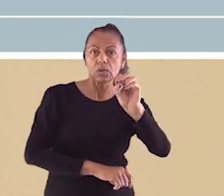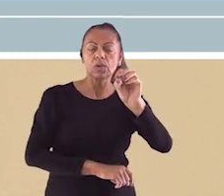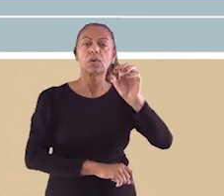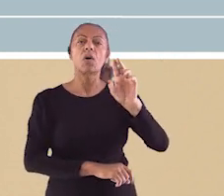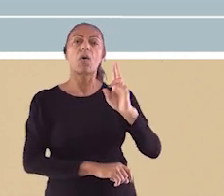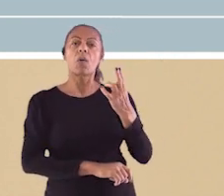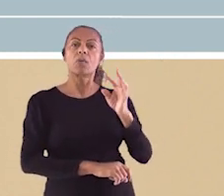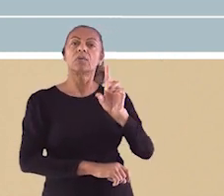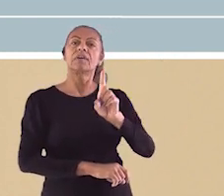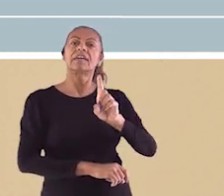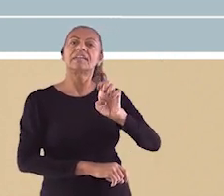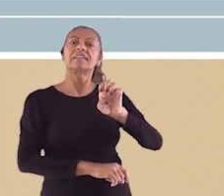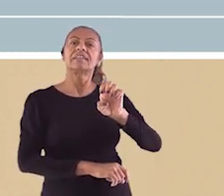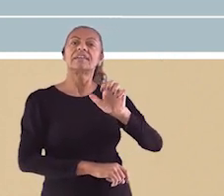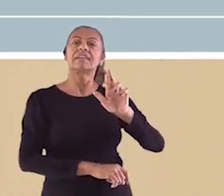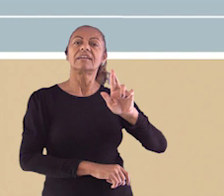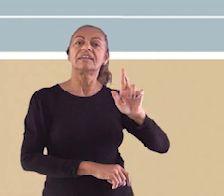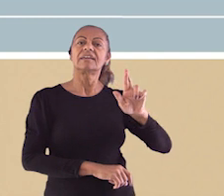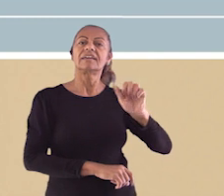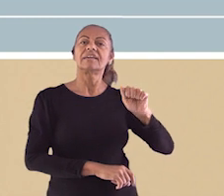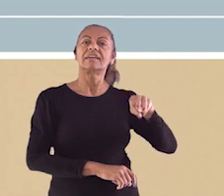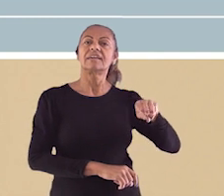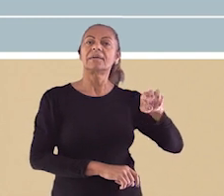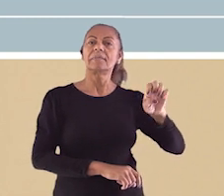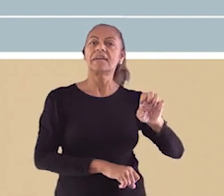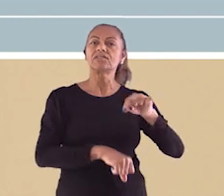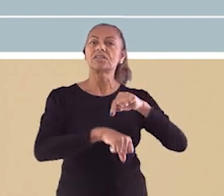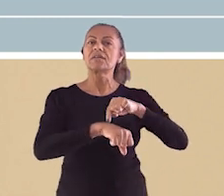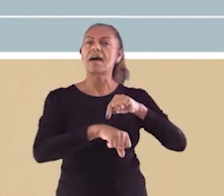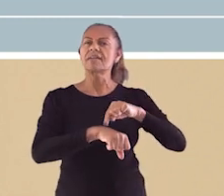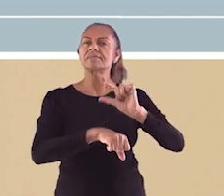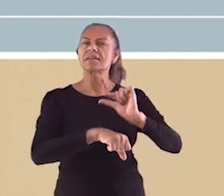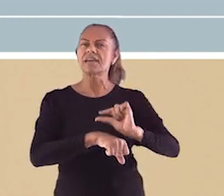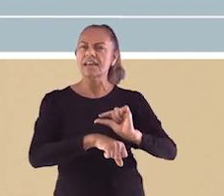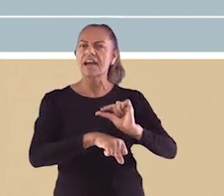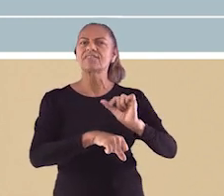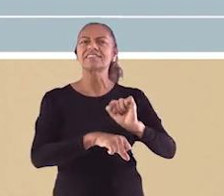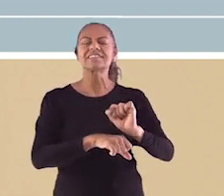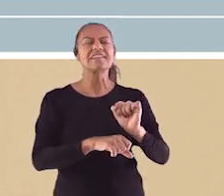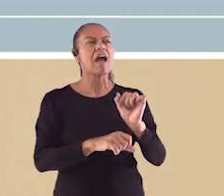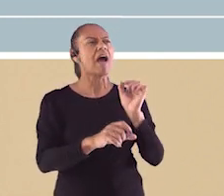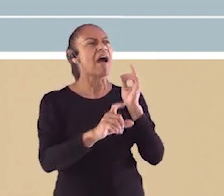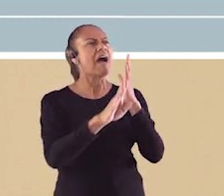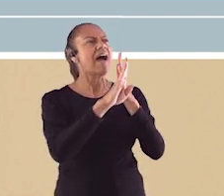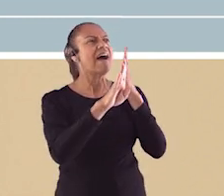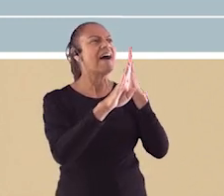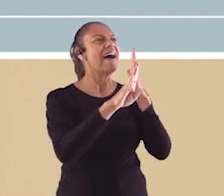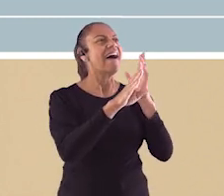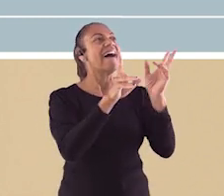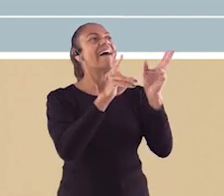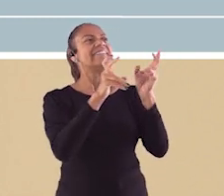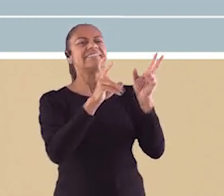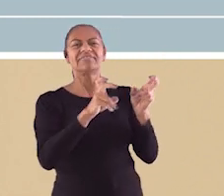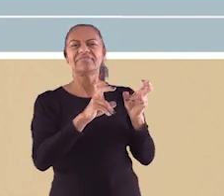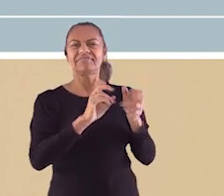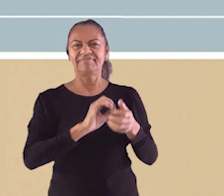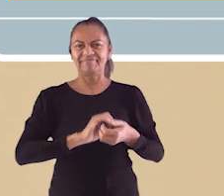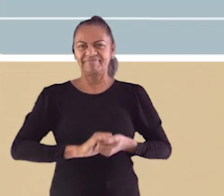palavras-chave da nossa aula: infarto e derrame. 30 segundinhos para encontrar essas 3